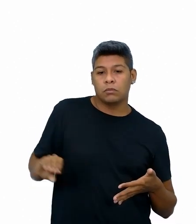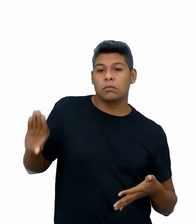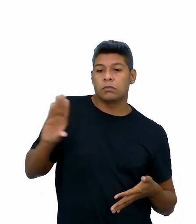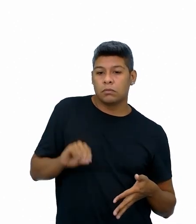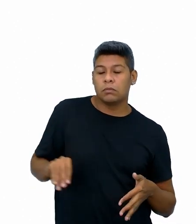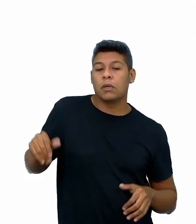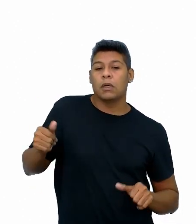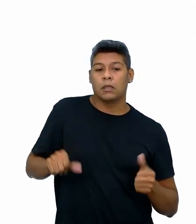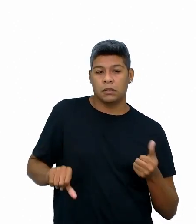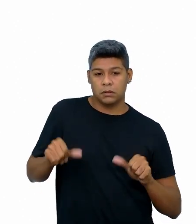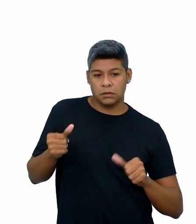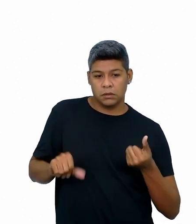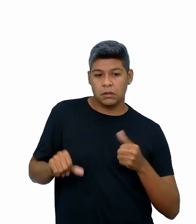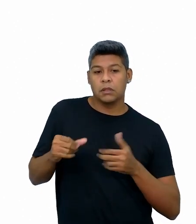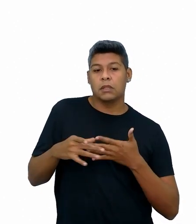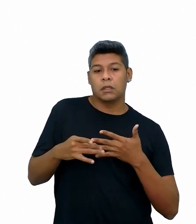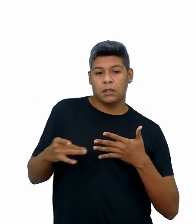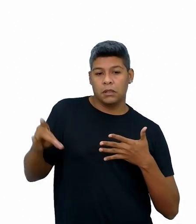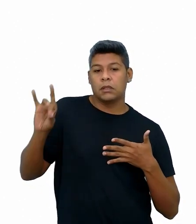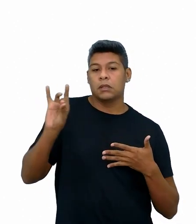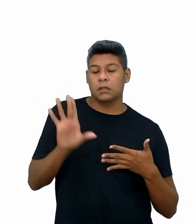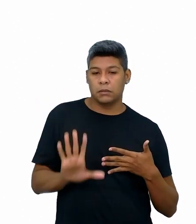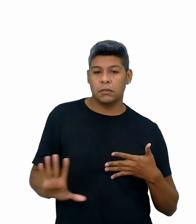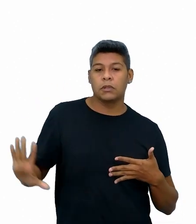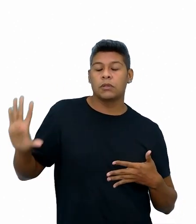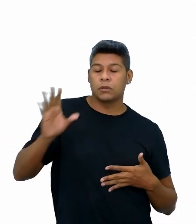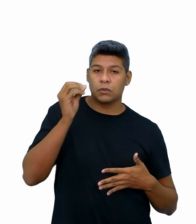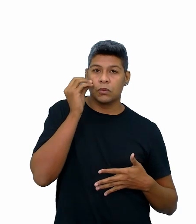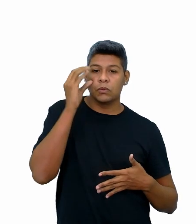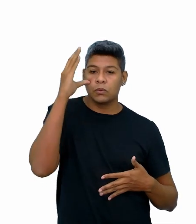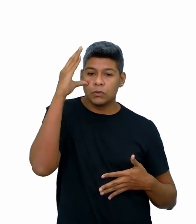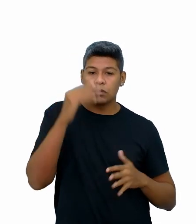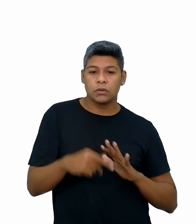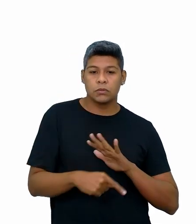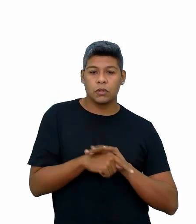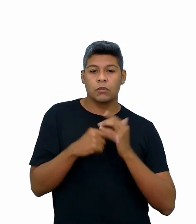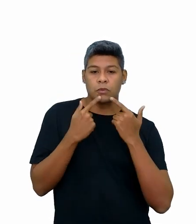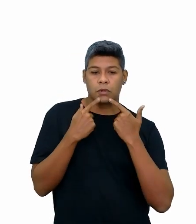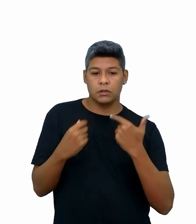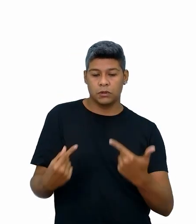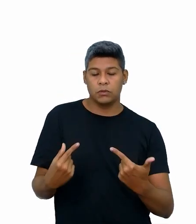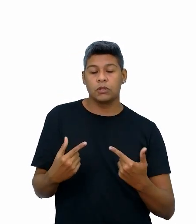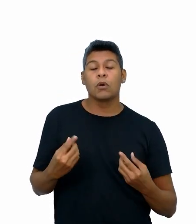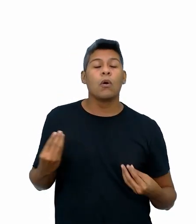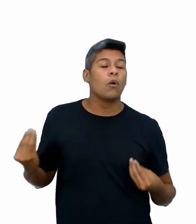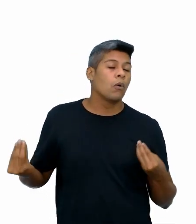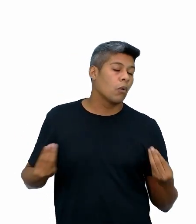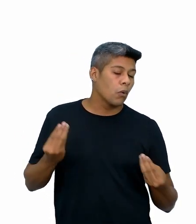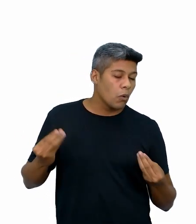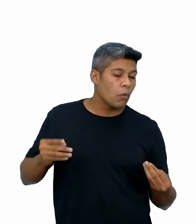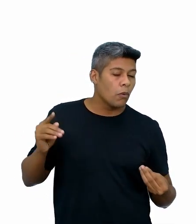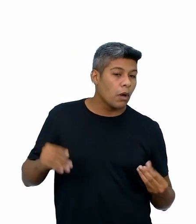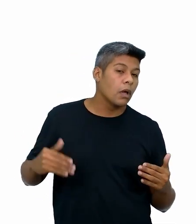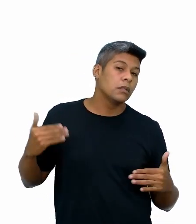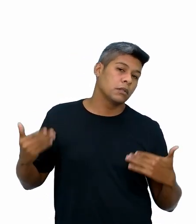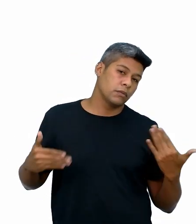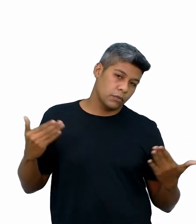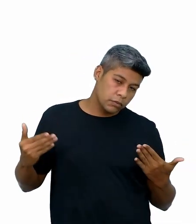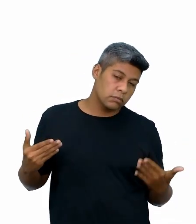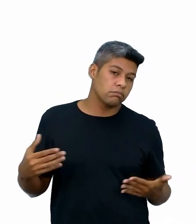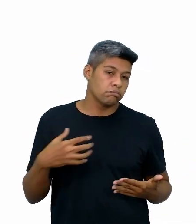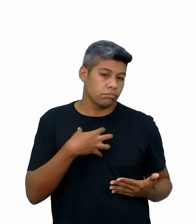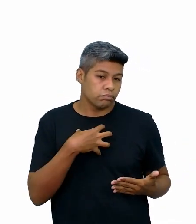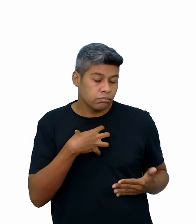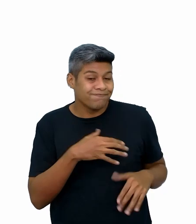análise, linguística e semiótica apoiam-se nos conhecimentos linguísticos, tá? Como que isso é desenvolvido de uma maneira um